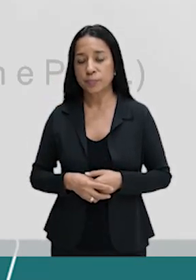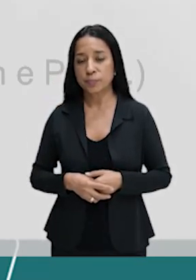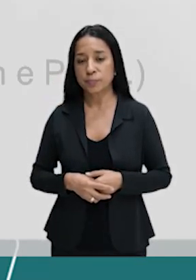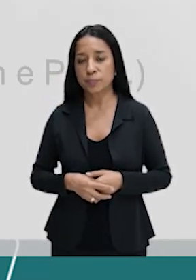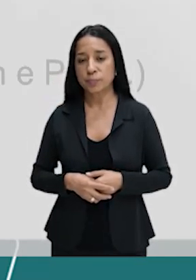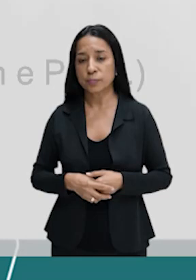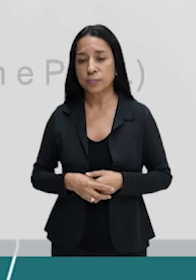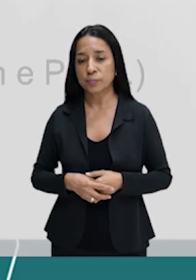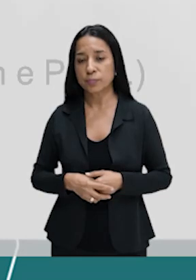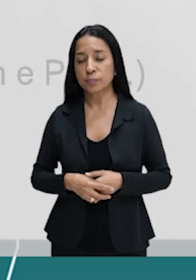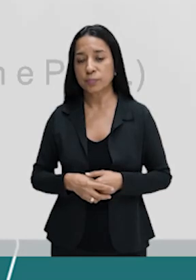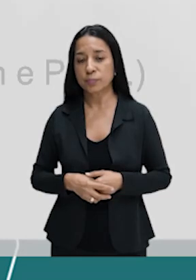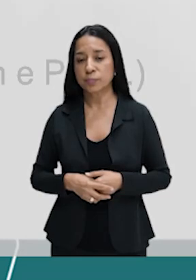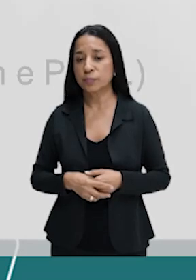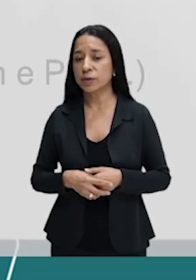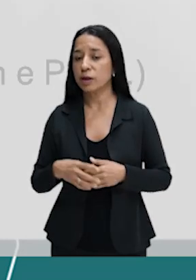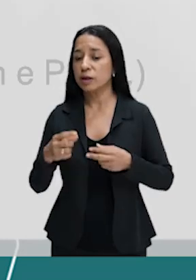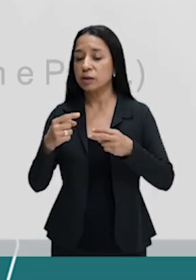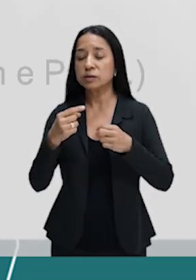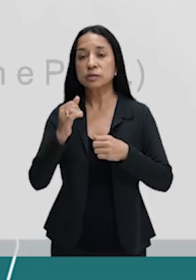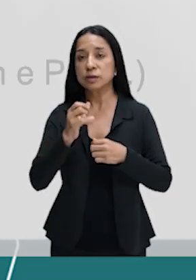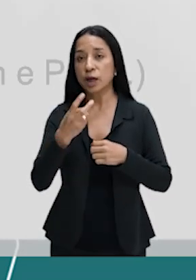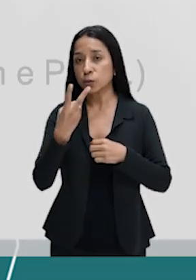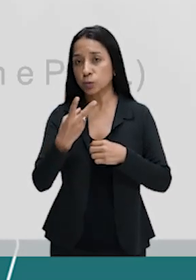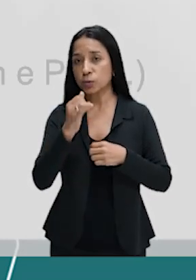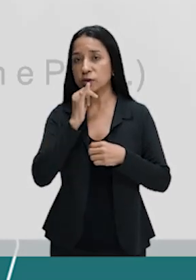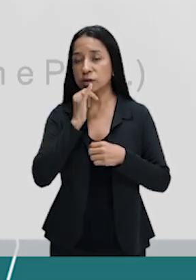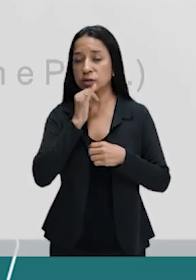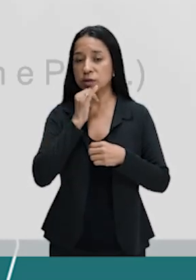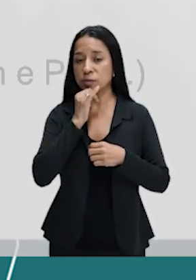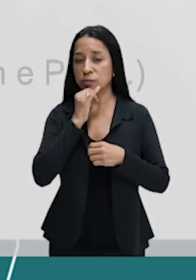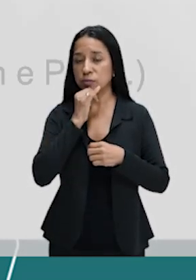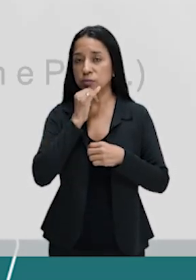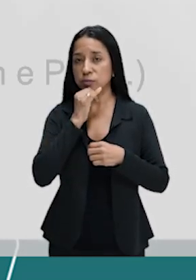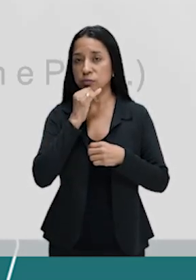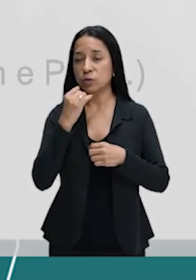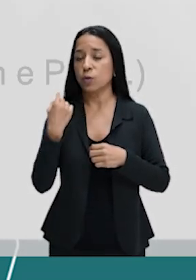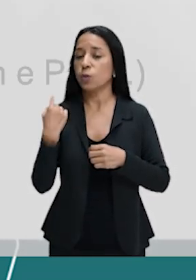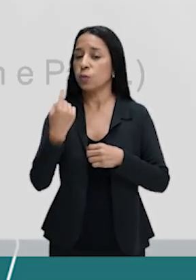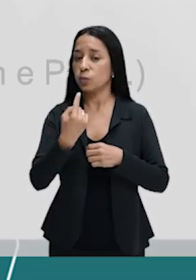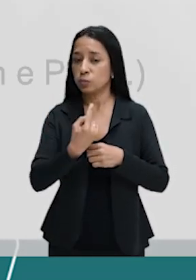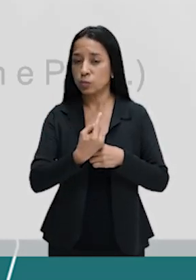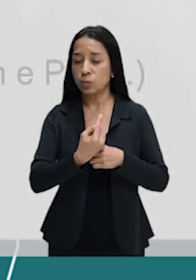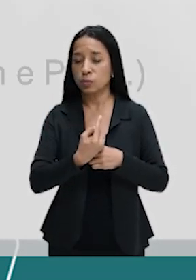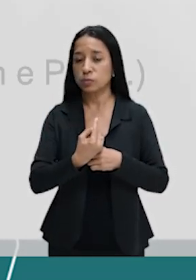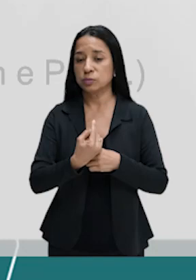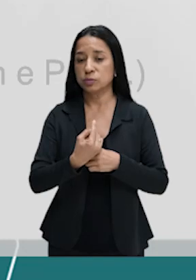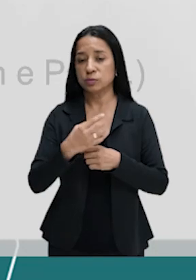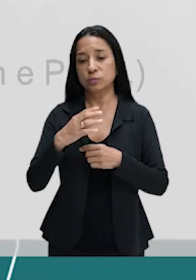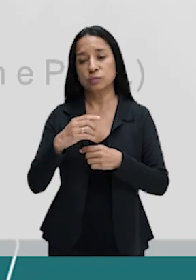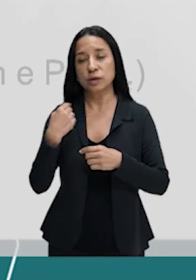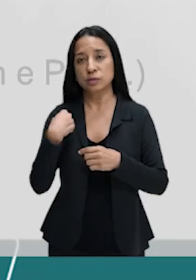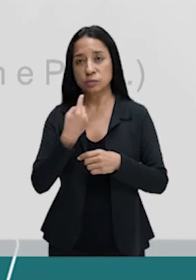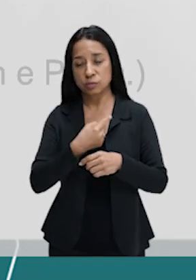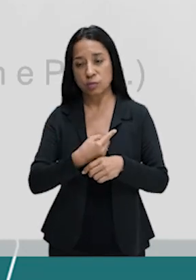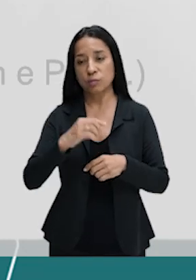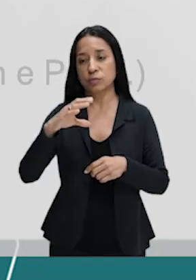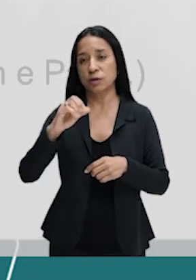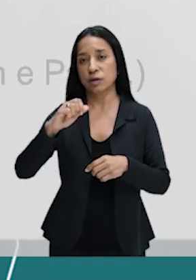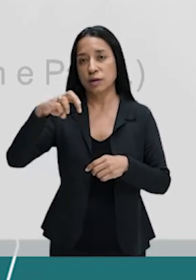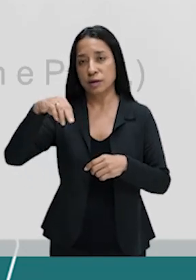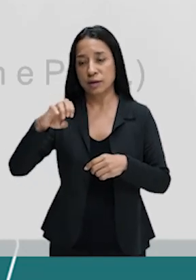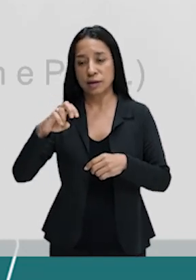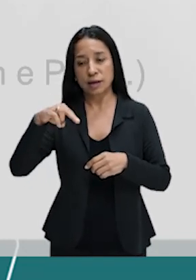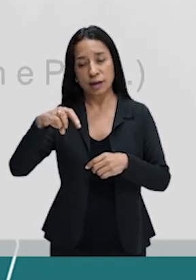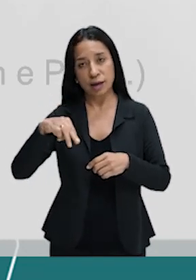ou ustedes são. Então, eu tenho aqui dois exemplos. Nosotras somos Carmen e Paula. Exemplo